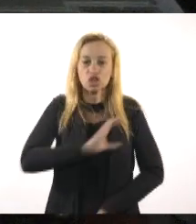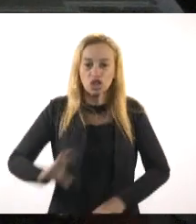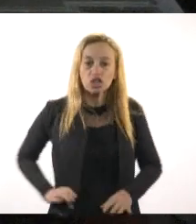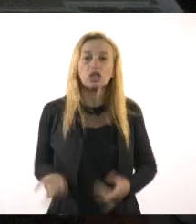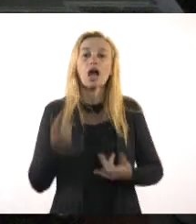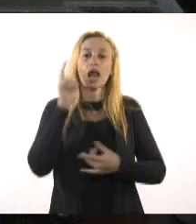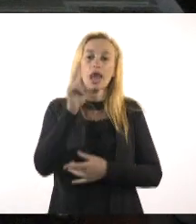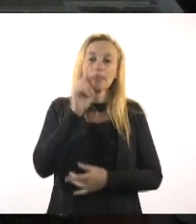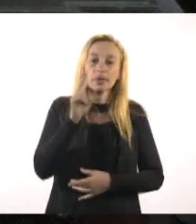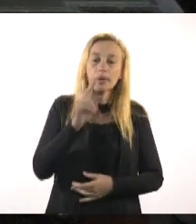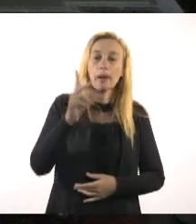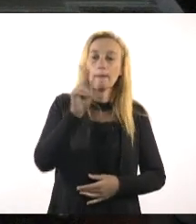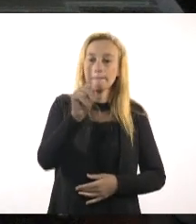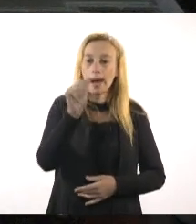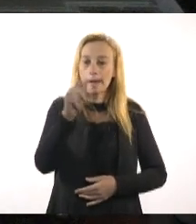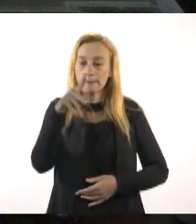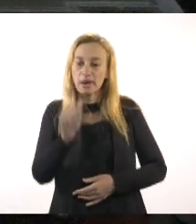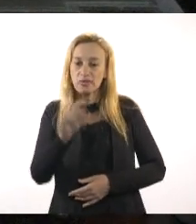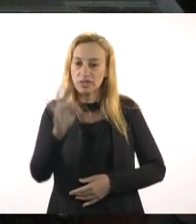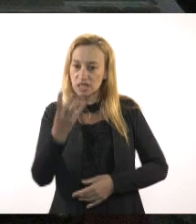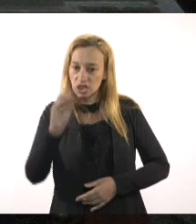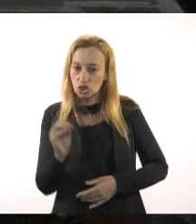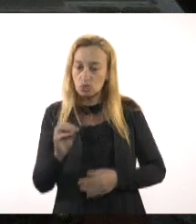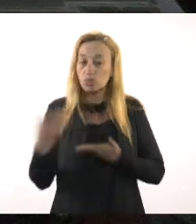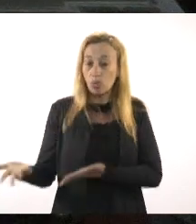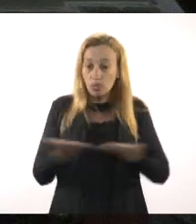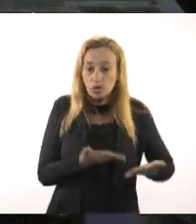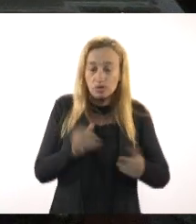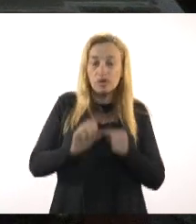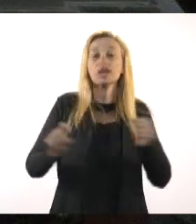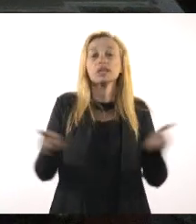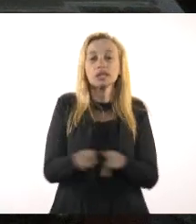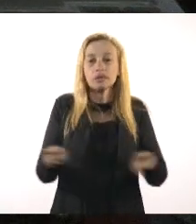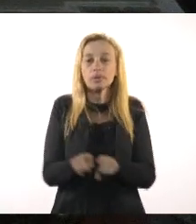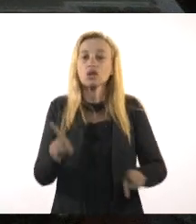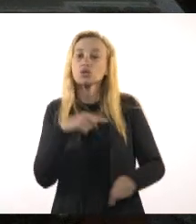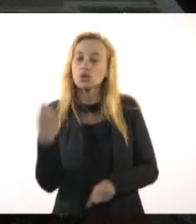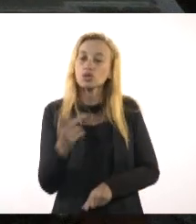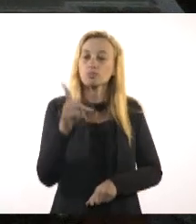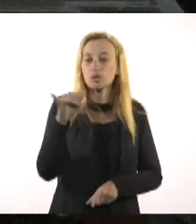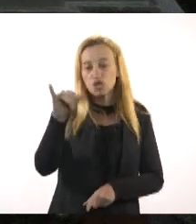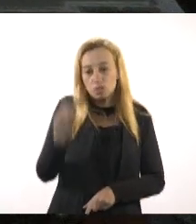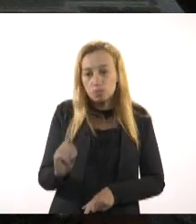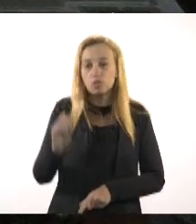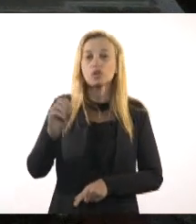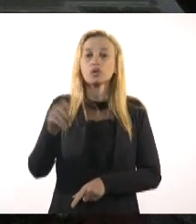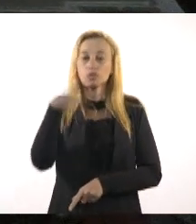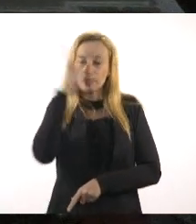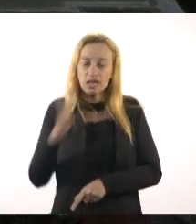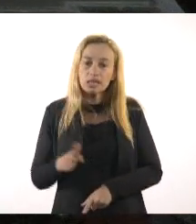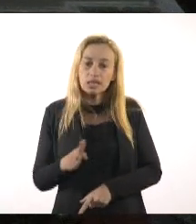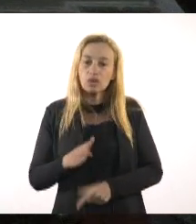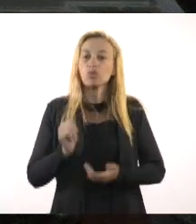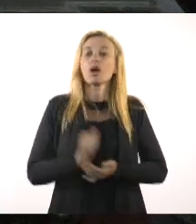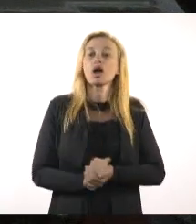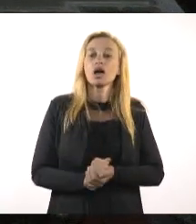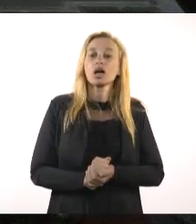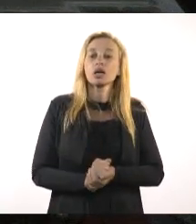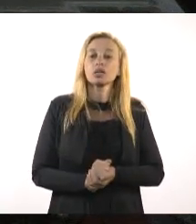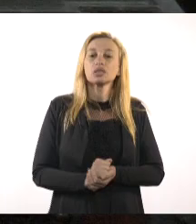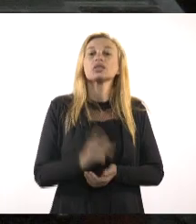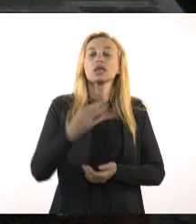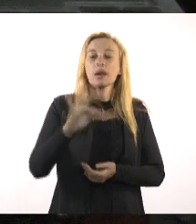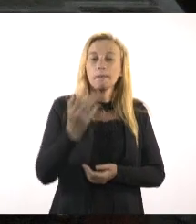possamos lembrar de Papa Francisco, quando nos faz o convite, nós possamos lembrar dos nossos bispos aqui no Brasil, que botaram na campanha